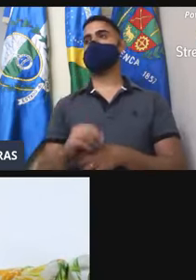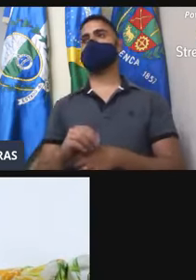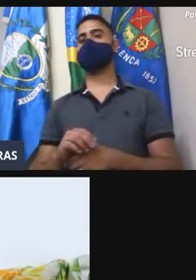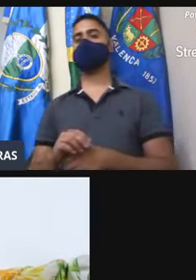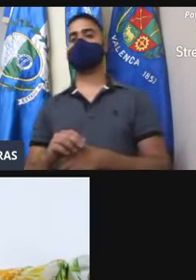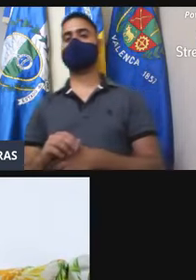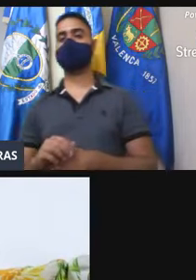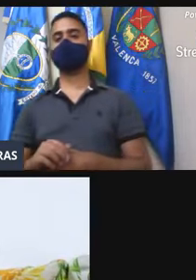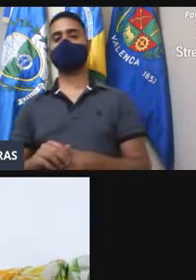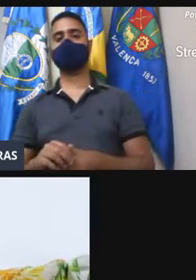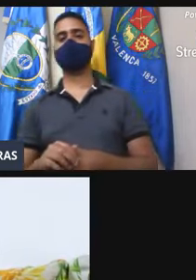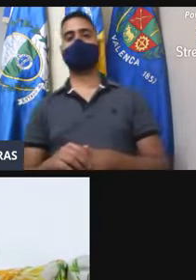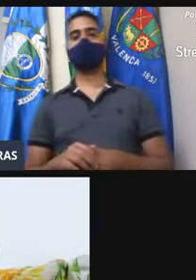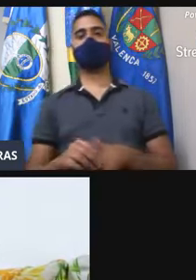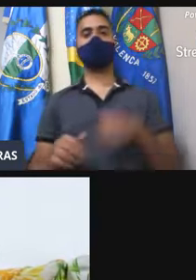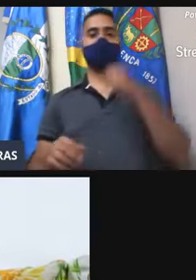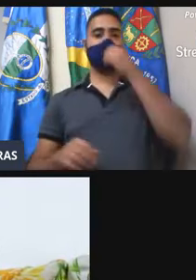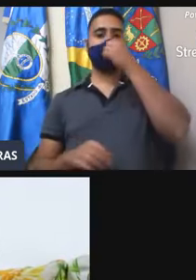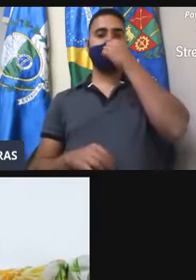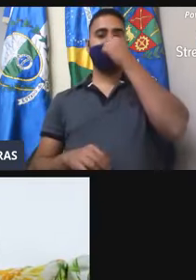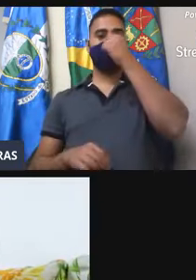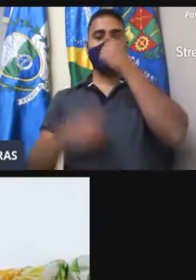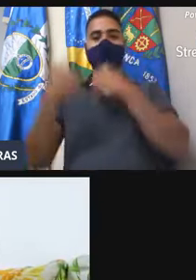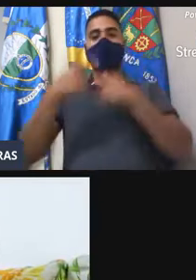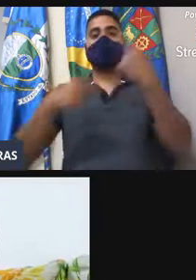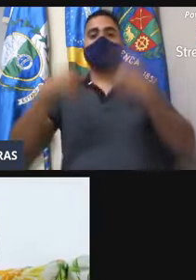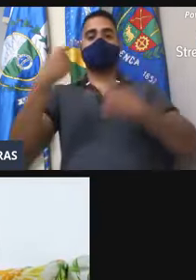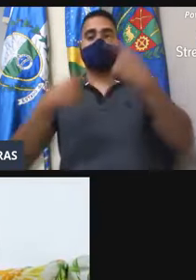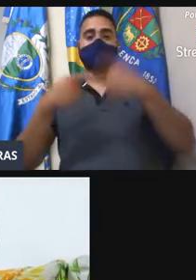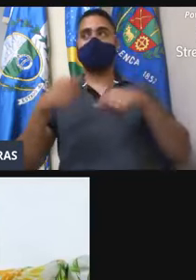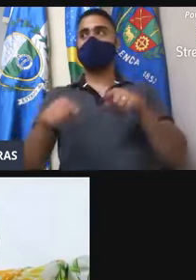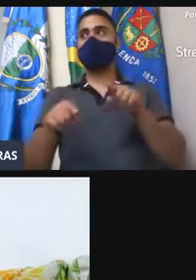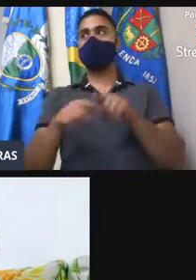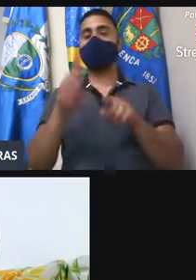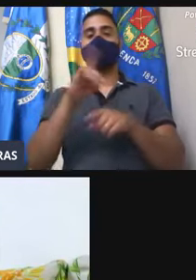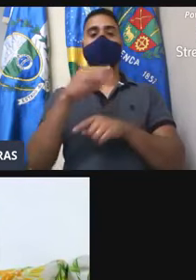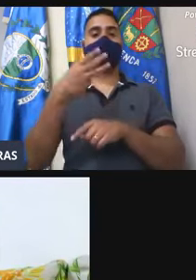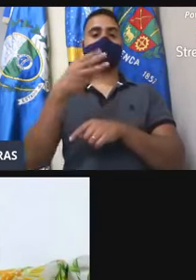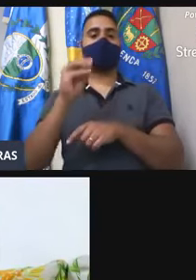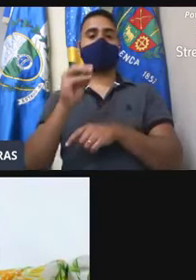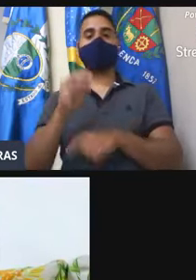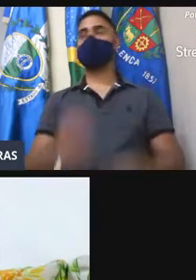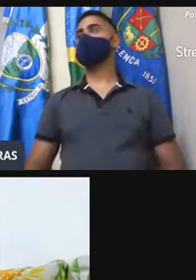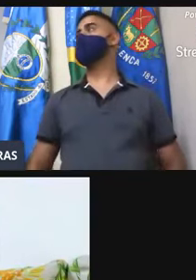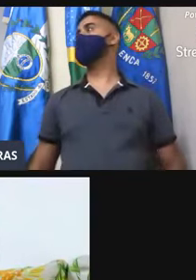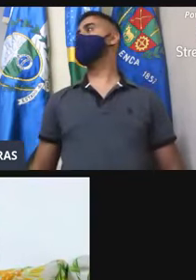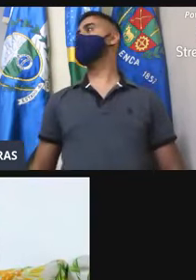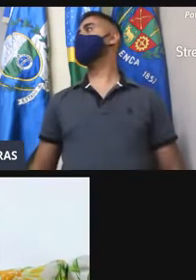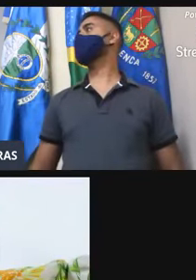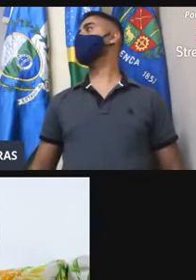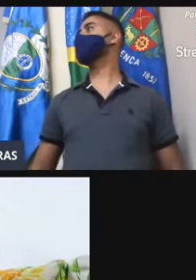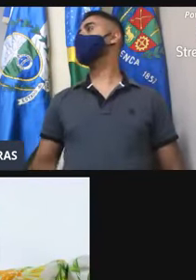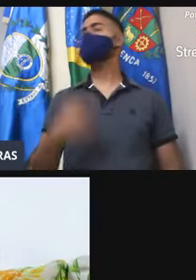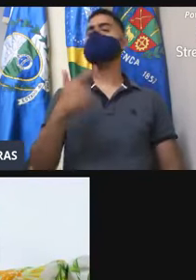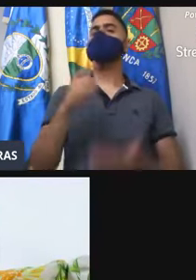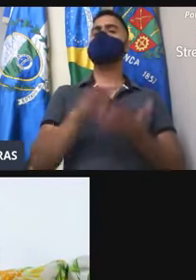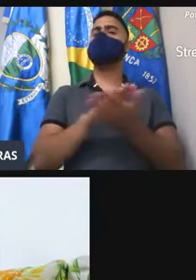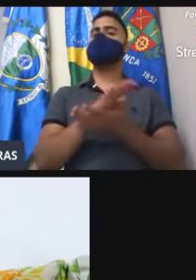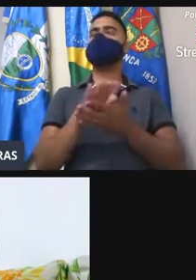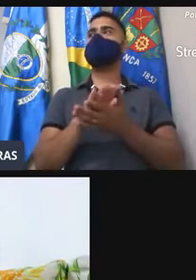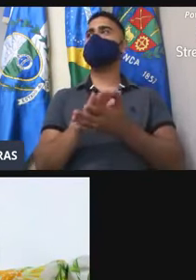Araújo, Distrito Parapiúna. Segunda discussão e votação no dia 30/7/2020. Não tendo